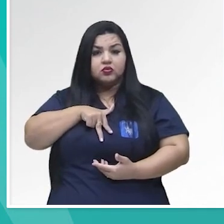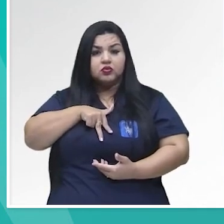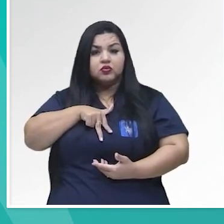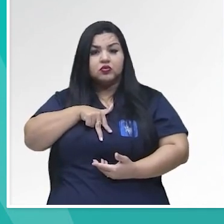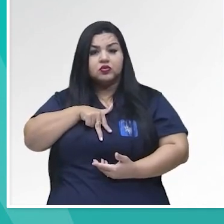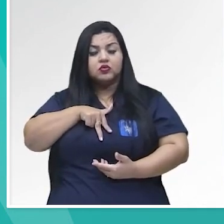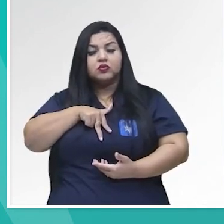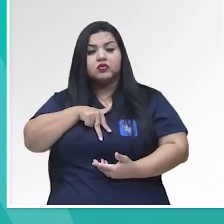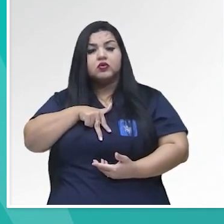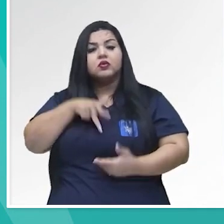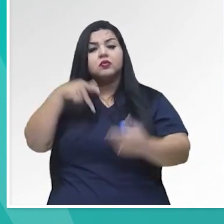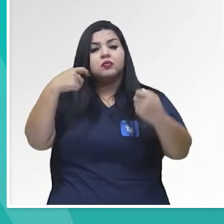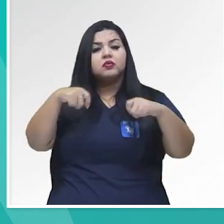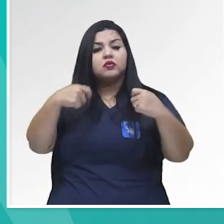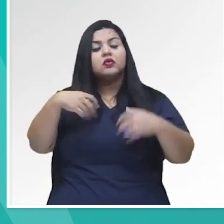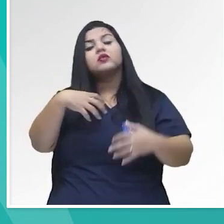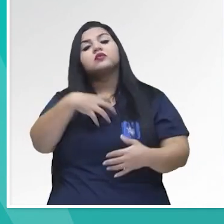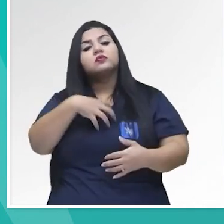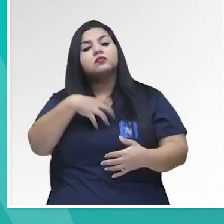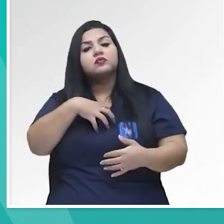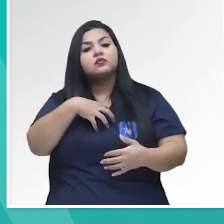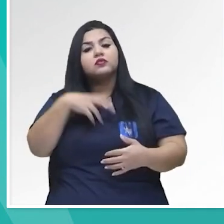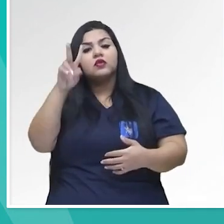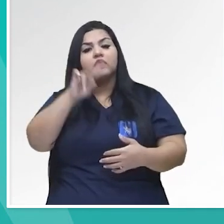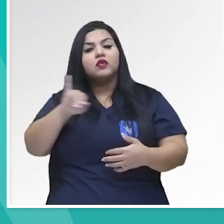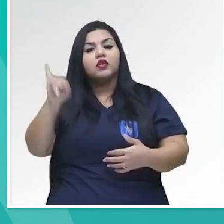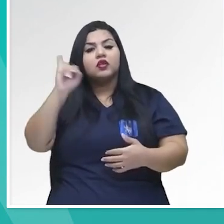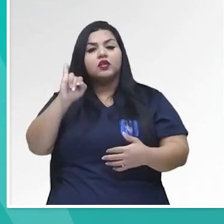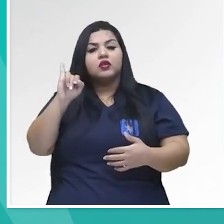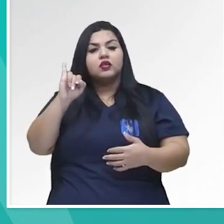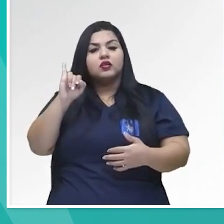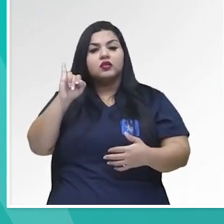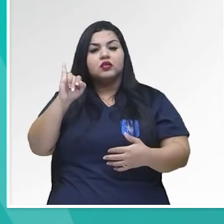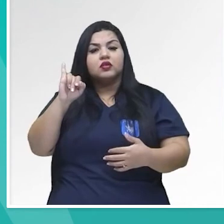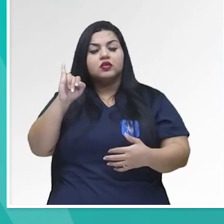que, de certa forma, vai